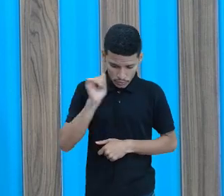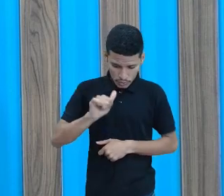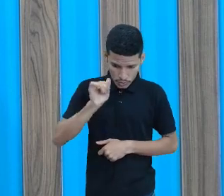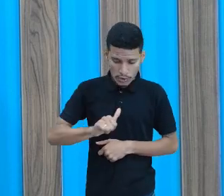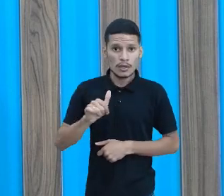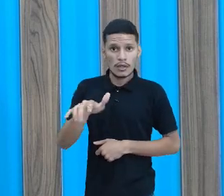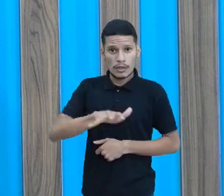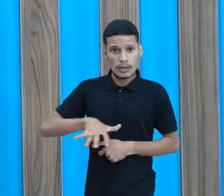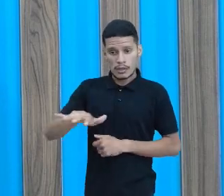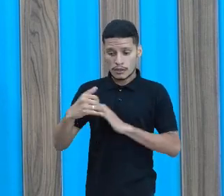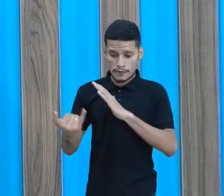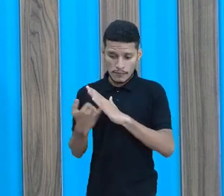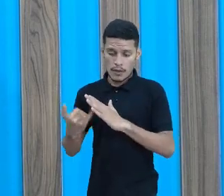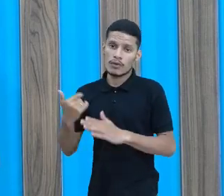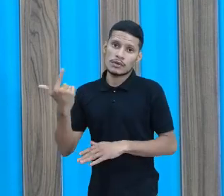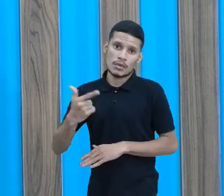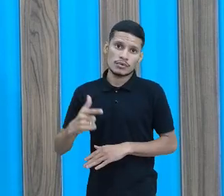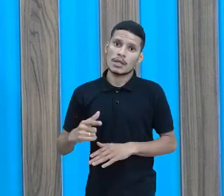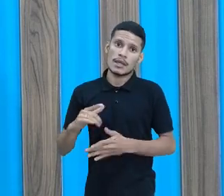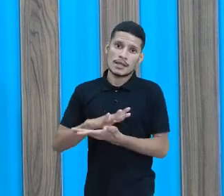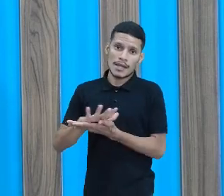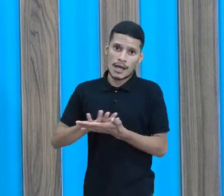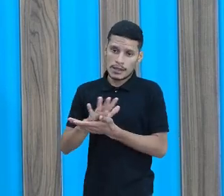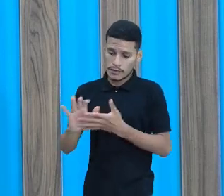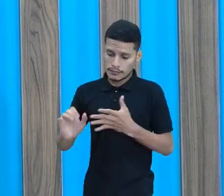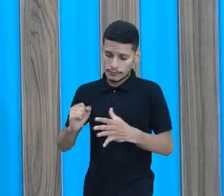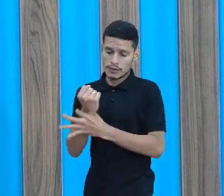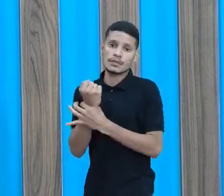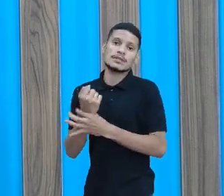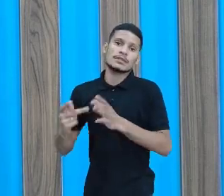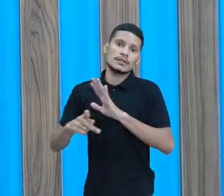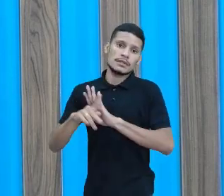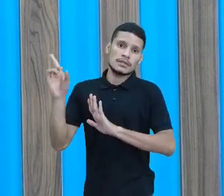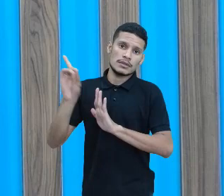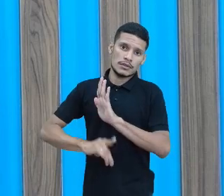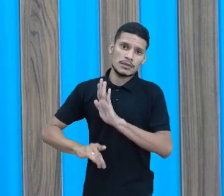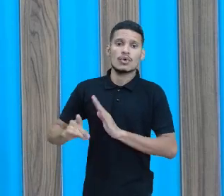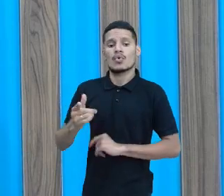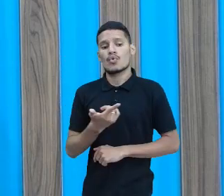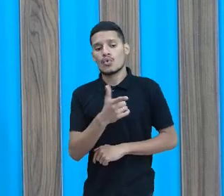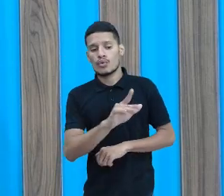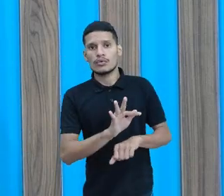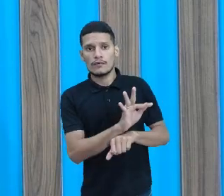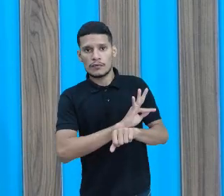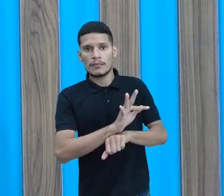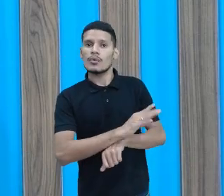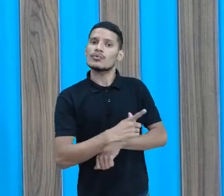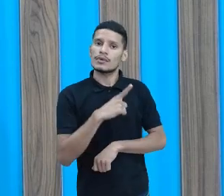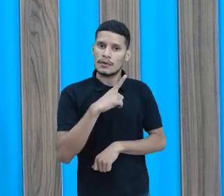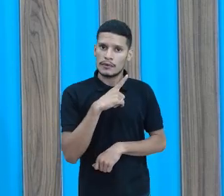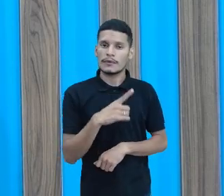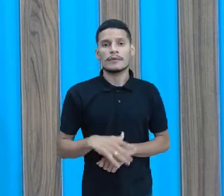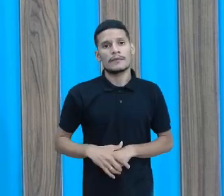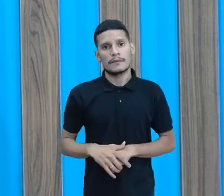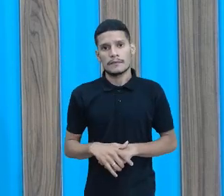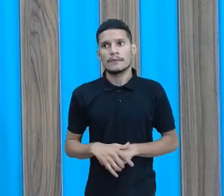informal não tem toda a cobertura, tá certo, que os outros trabalhadores teriam.